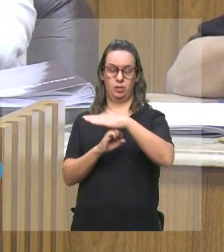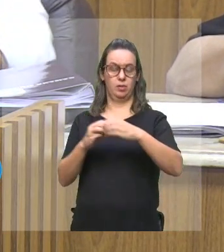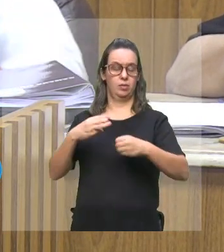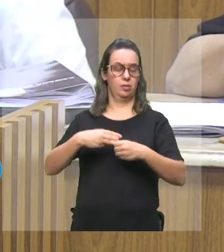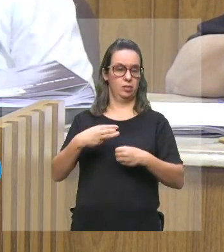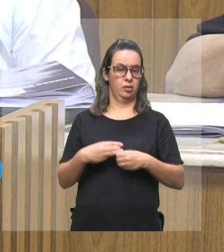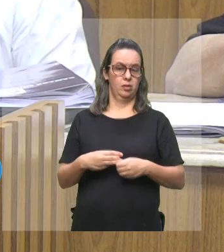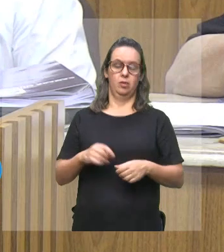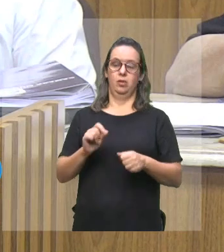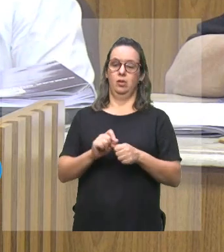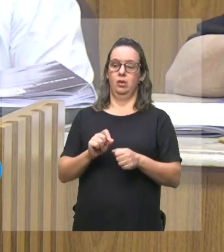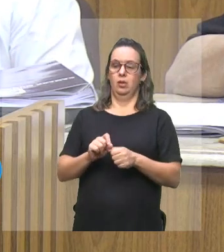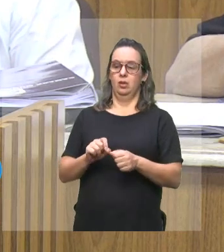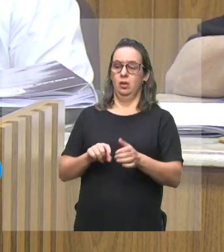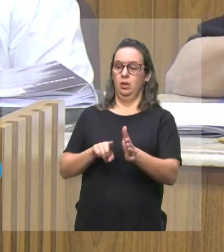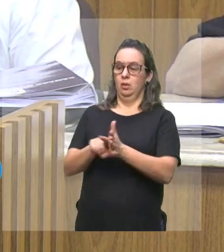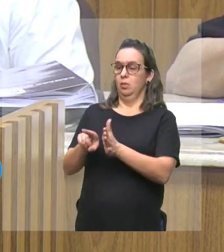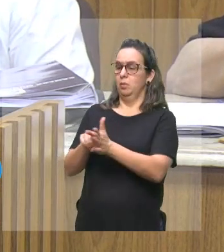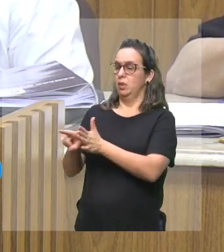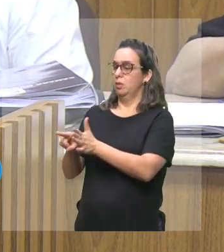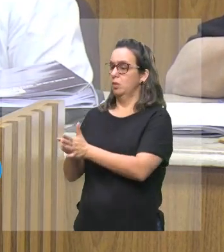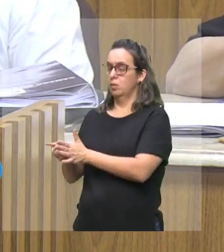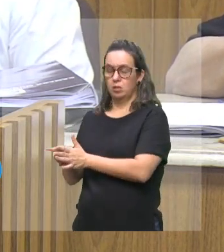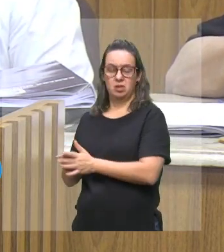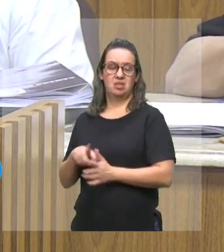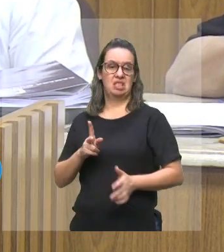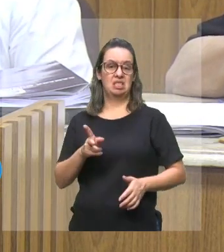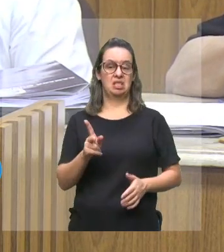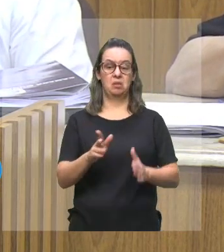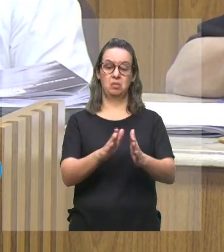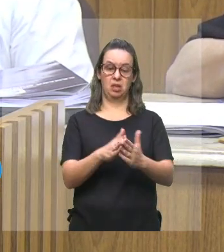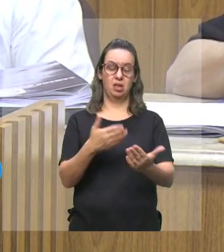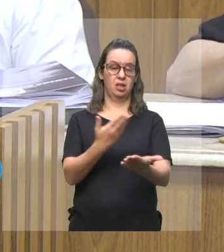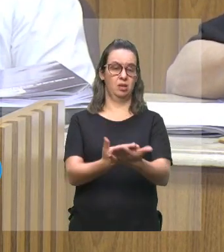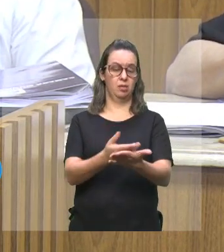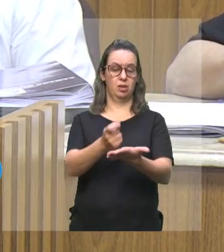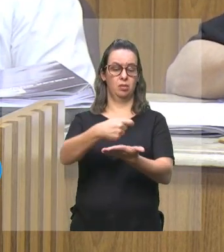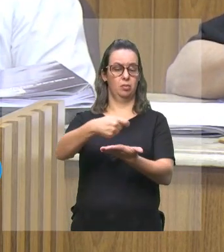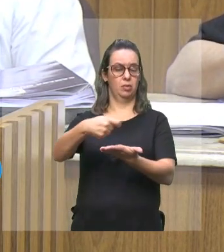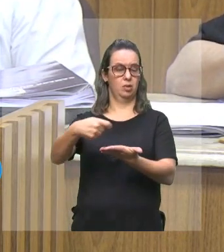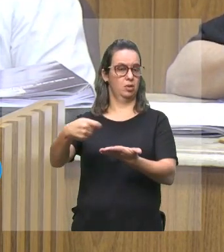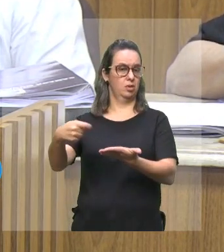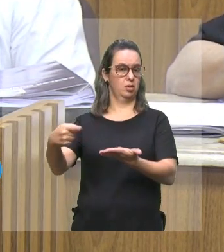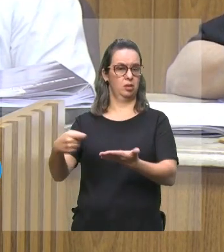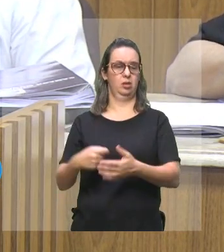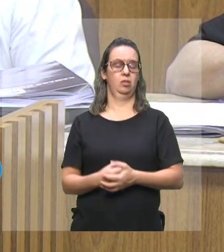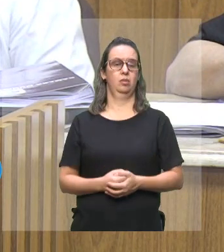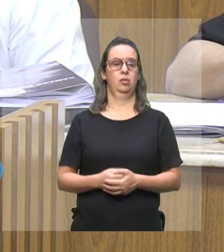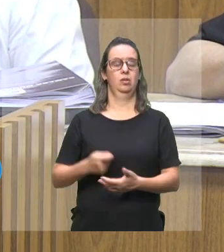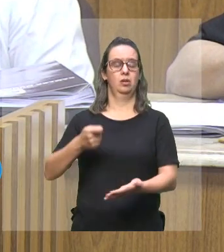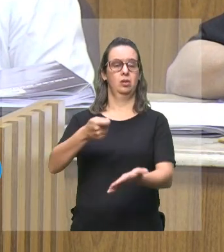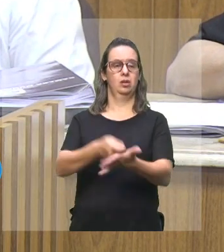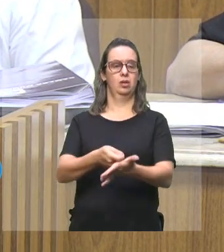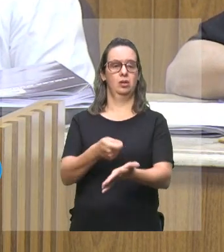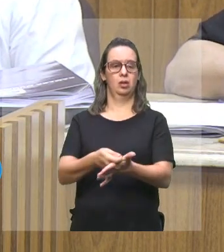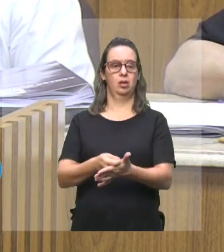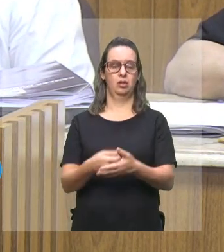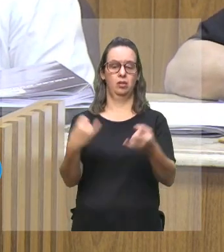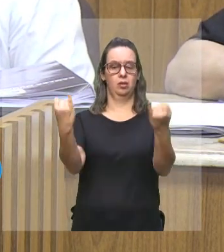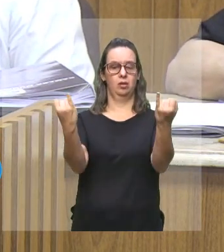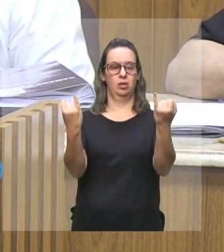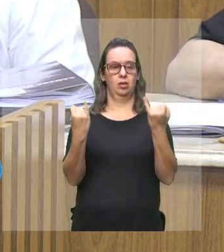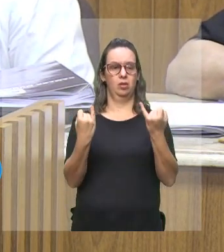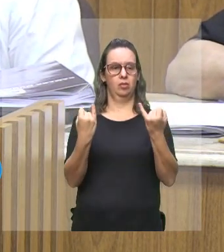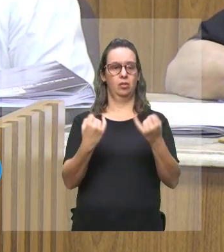questionamentos por escrito ao prefeito, que tem o dever legal de informar em